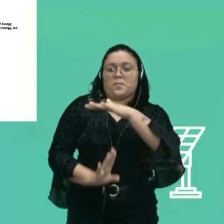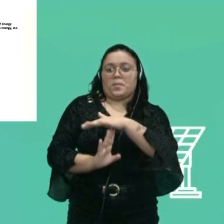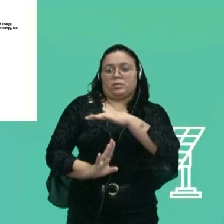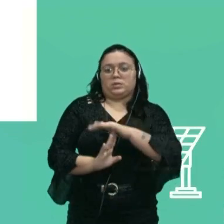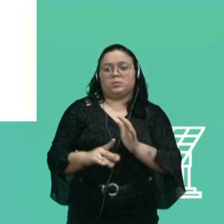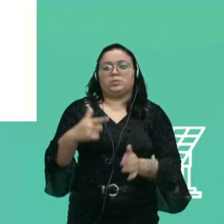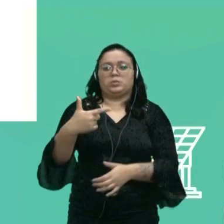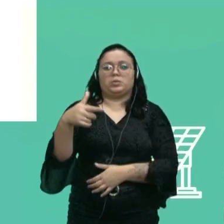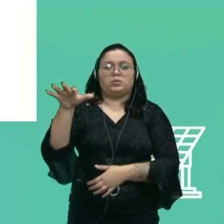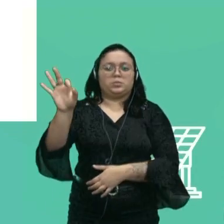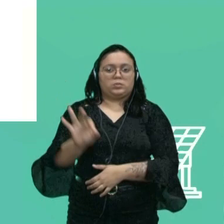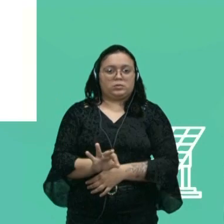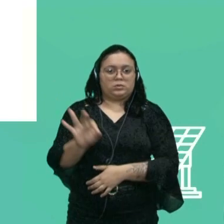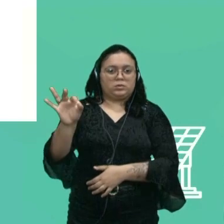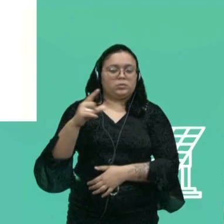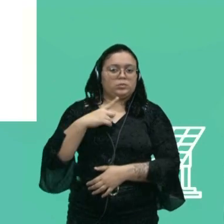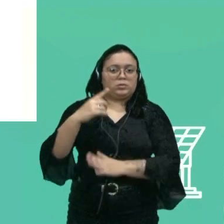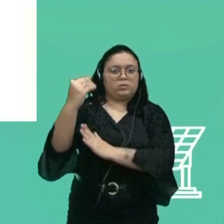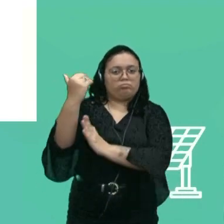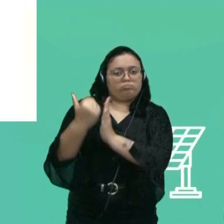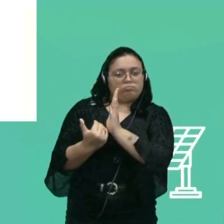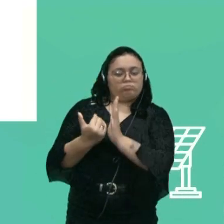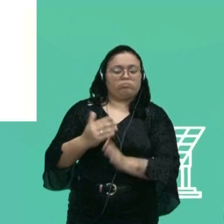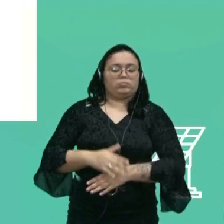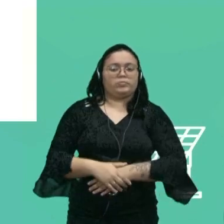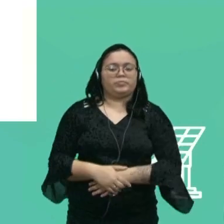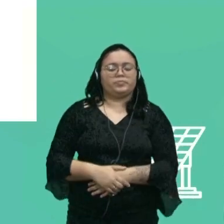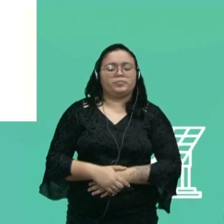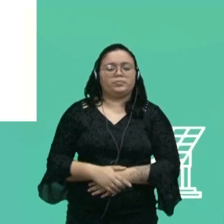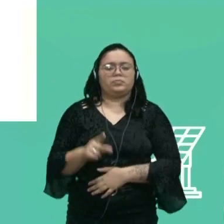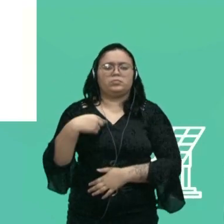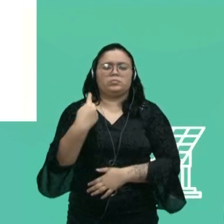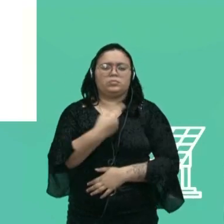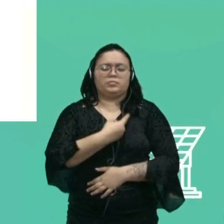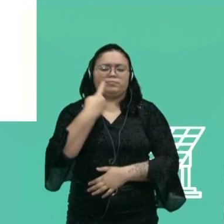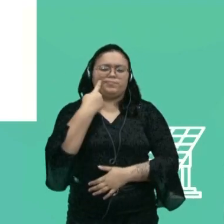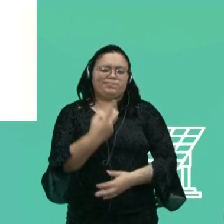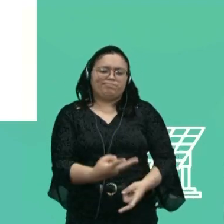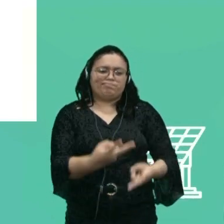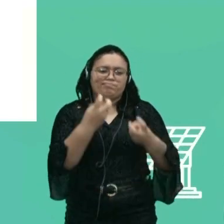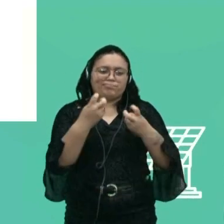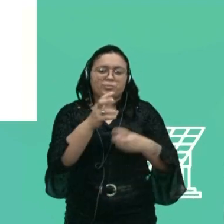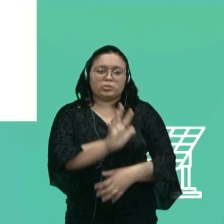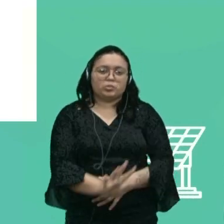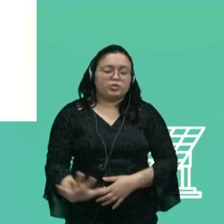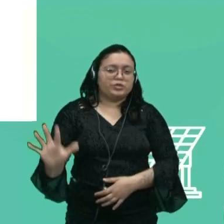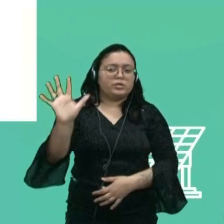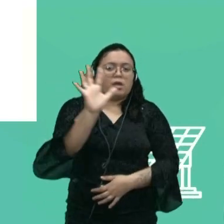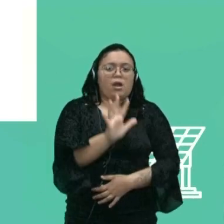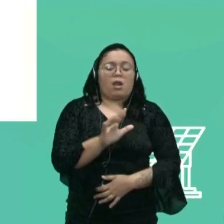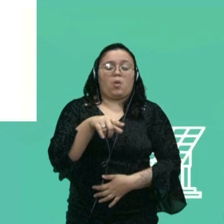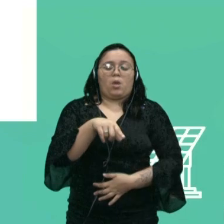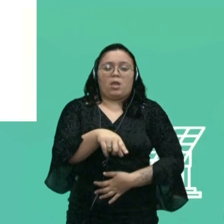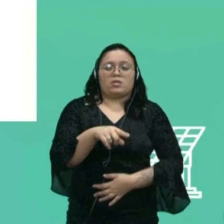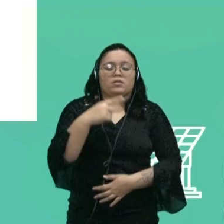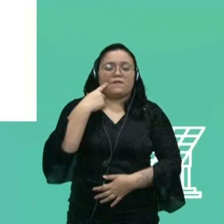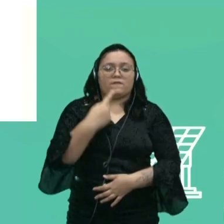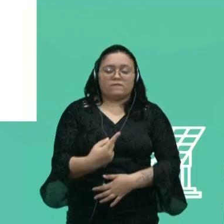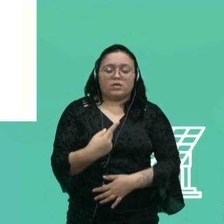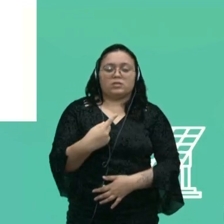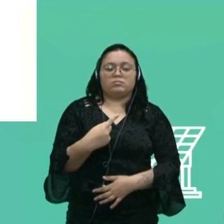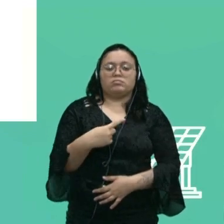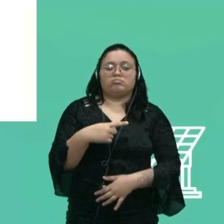2% de edição. Então, quando nós consideramos a rede como um todo, né, falando em distribuição, que é o